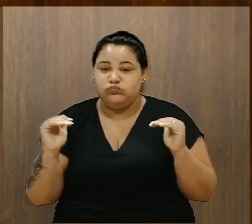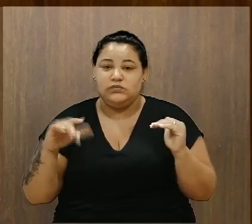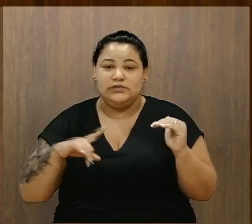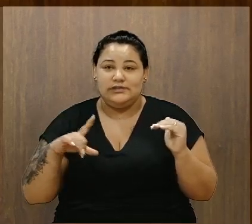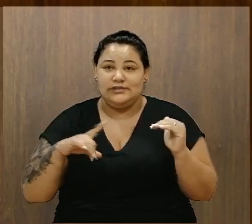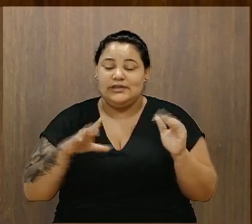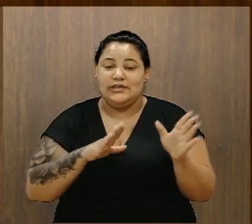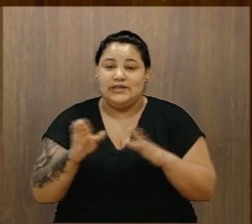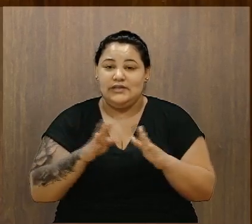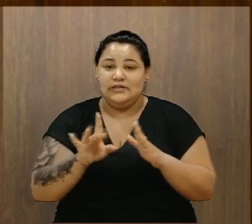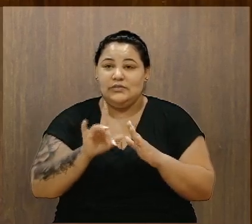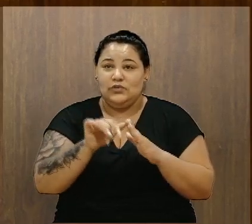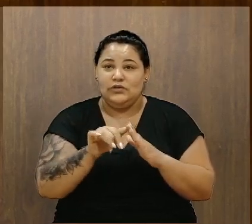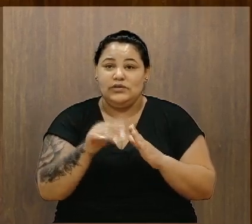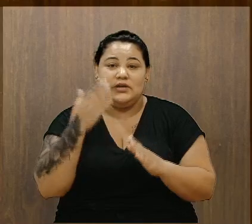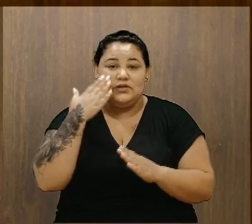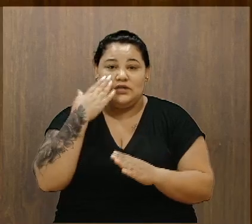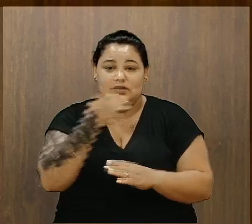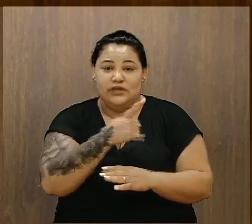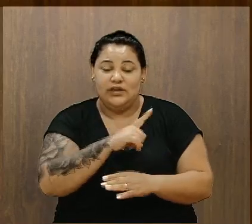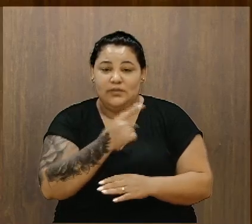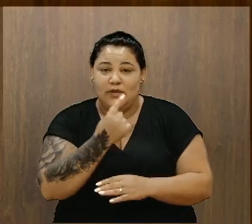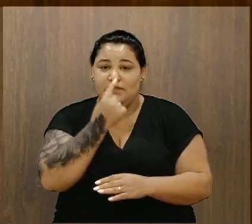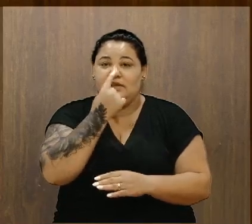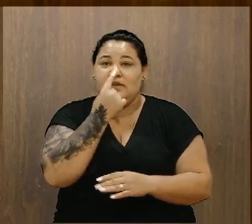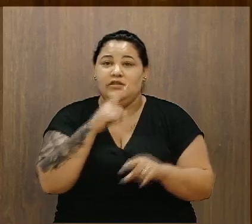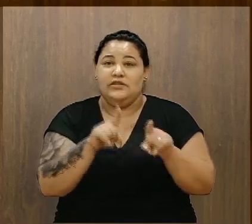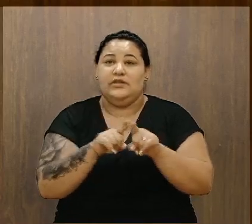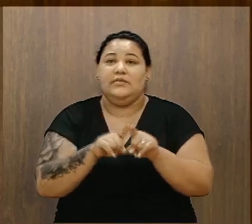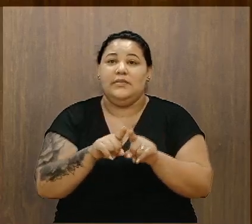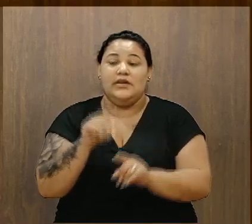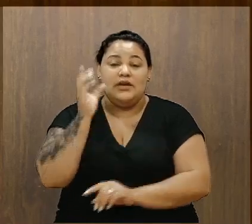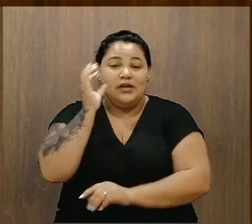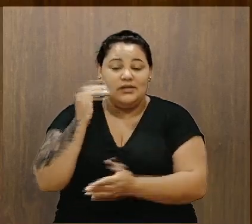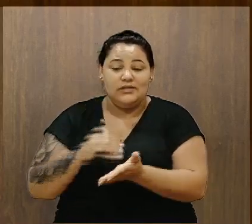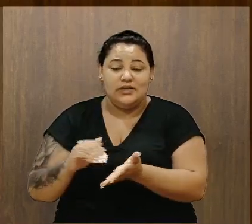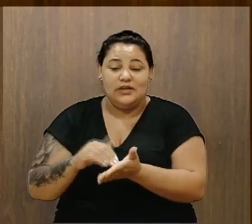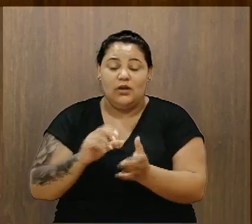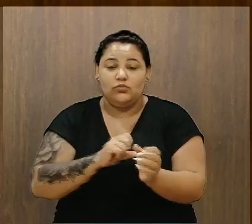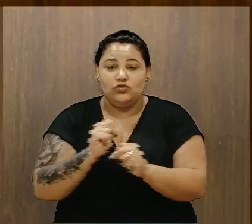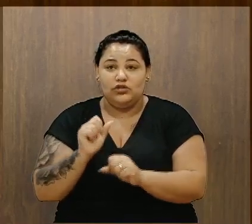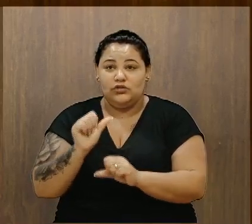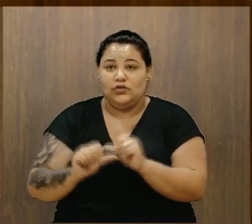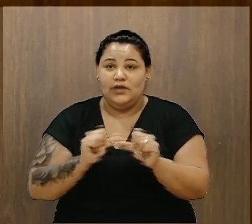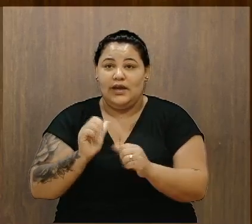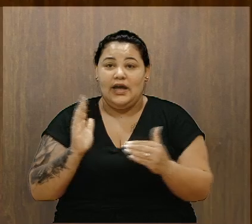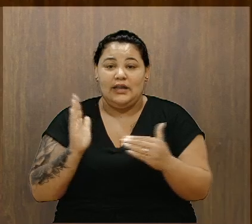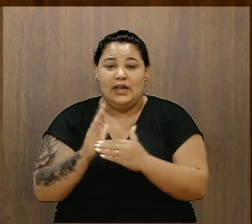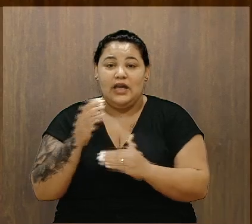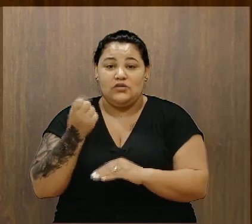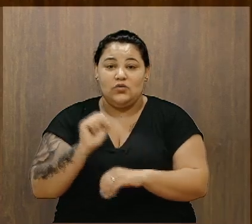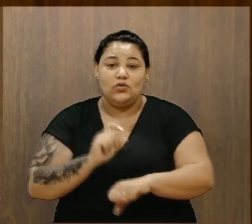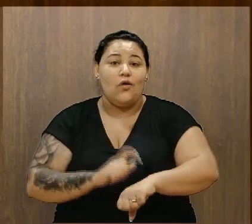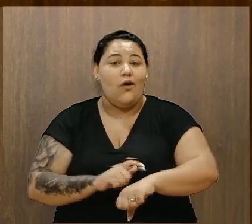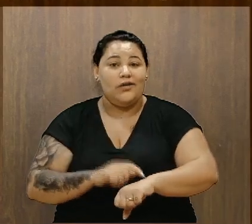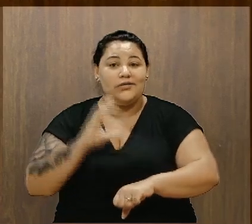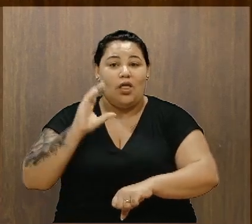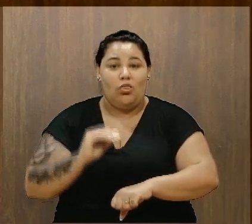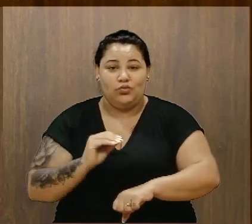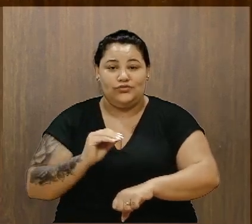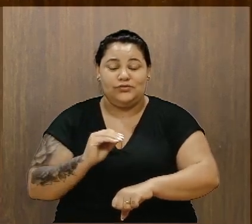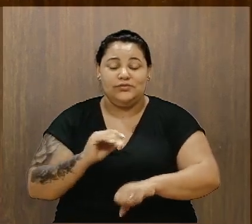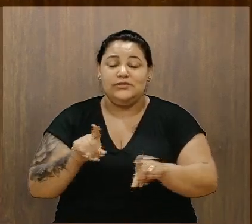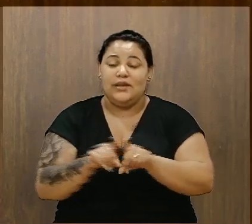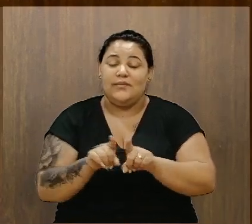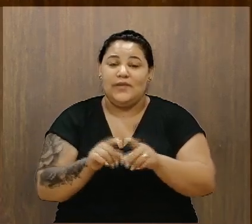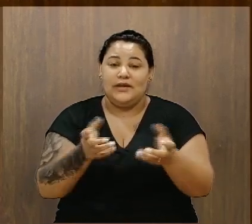acesso posteriormente. Sei que a senhora tem uma proximidade com o vereador Cadori, hoje secretário, a gente poderia alterar até as 8 horas da noite. E também gostaria de